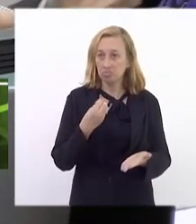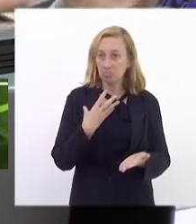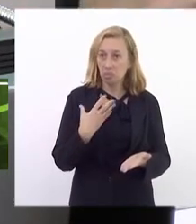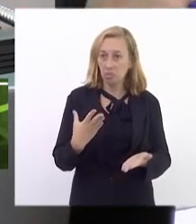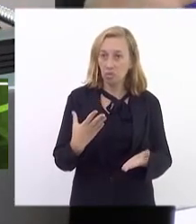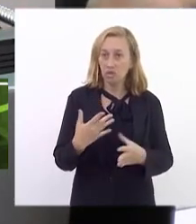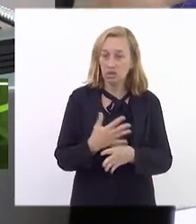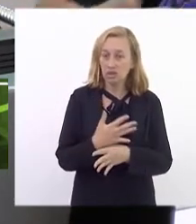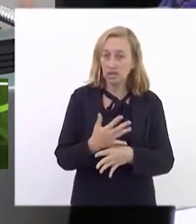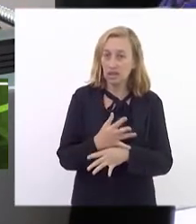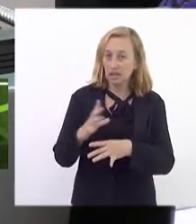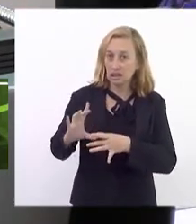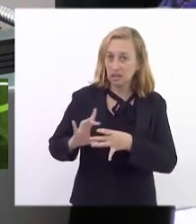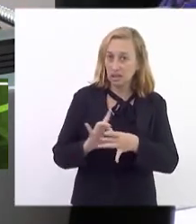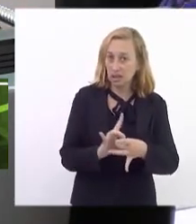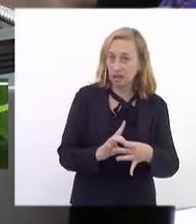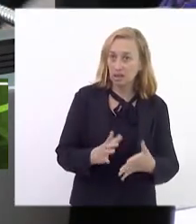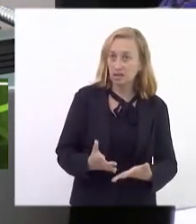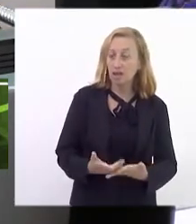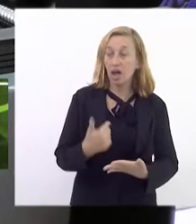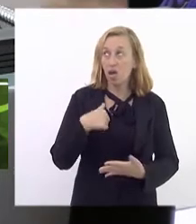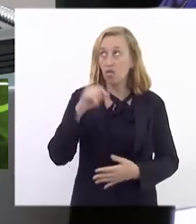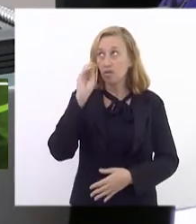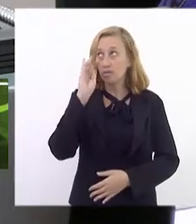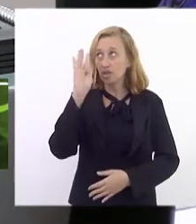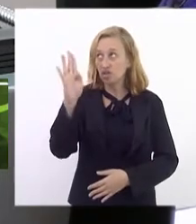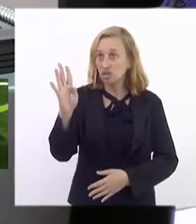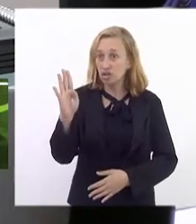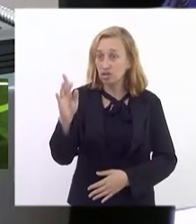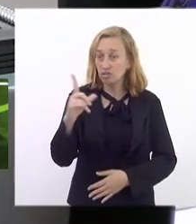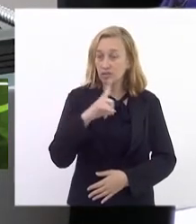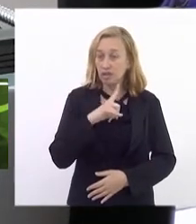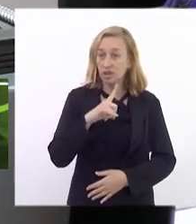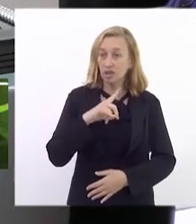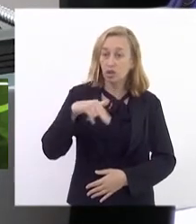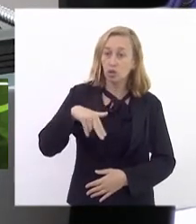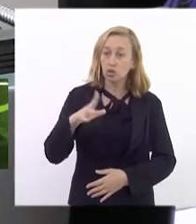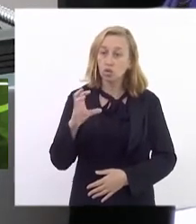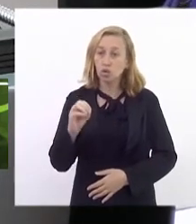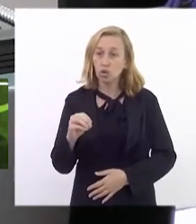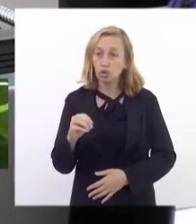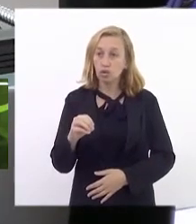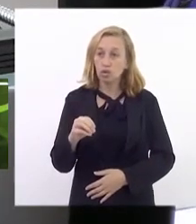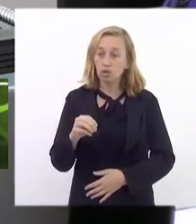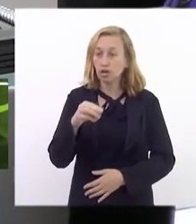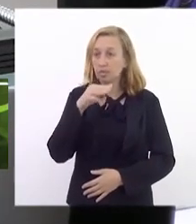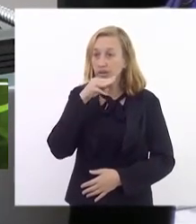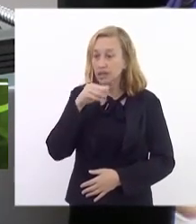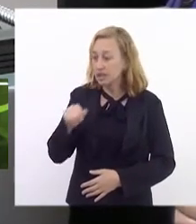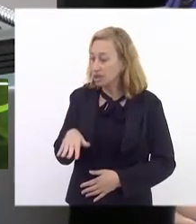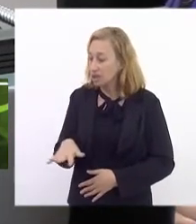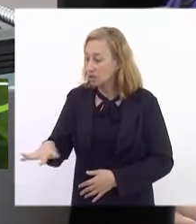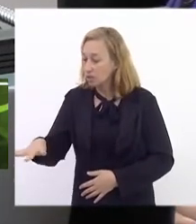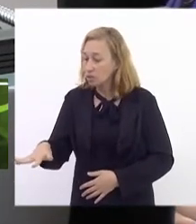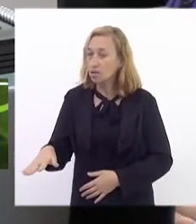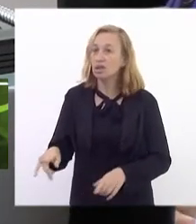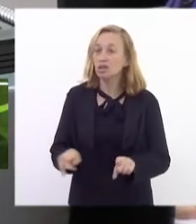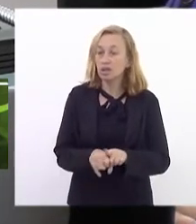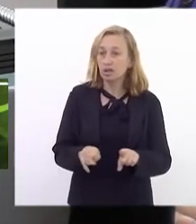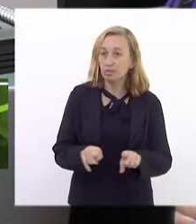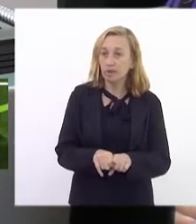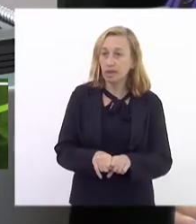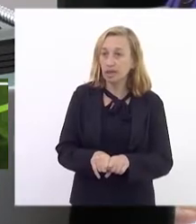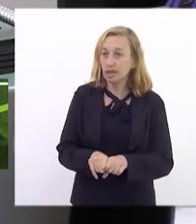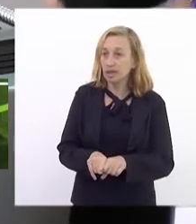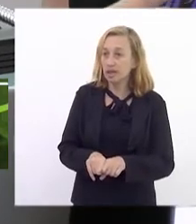Cidade Integrada, eu vou imaginar que vai ter um núcleo em Manguinhos e vai ter um núcleo no